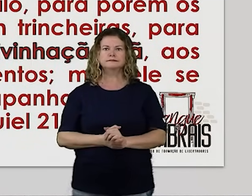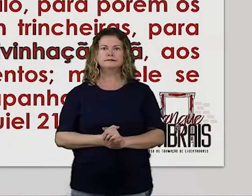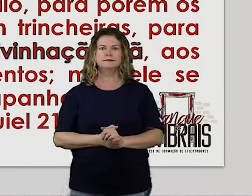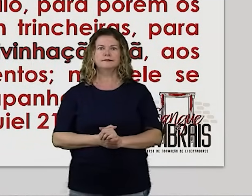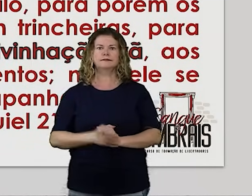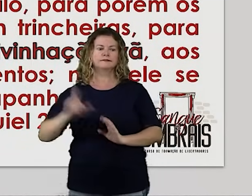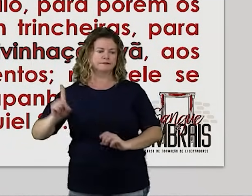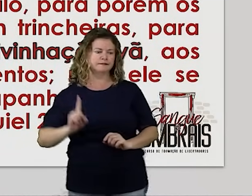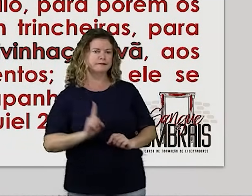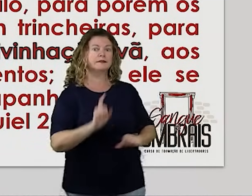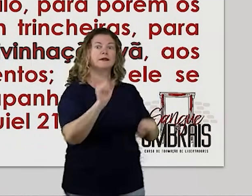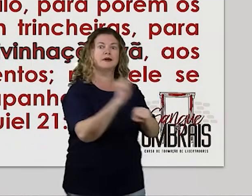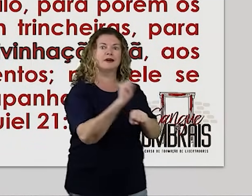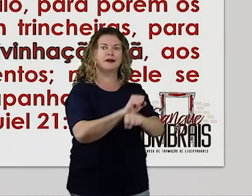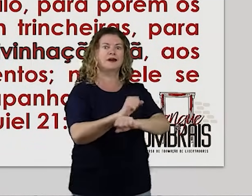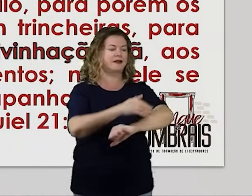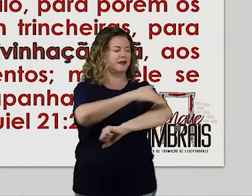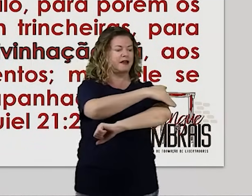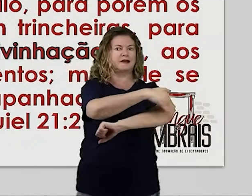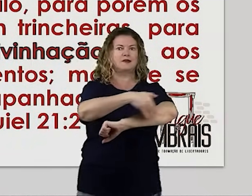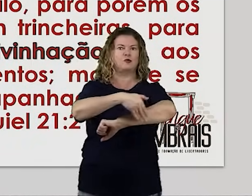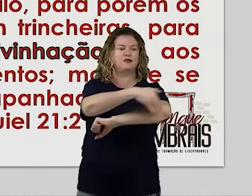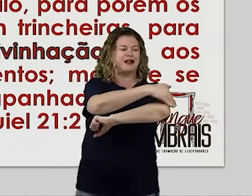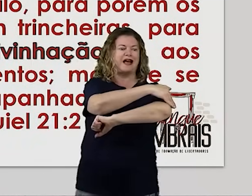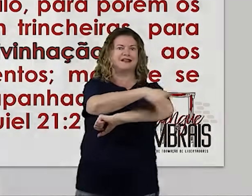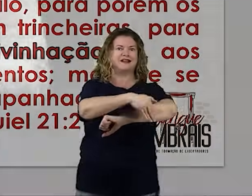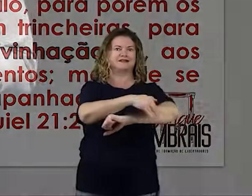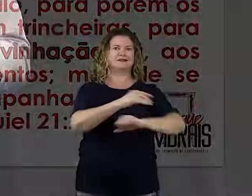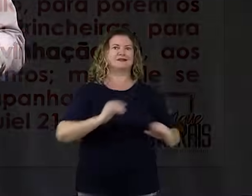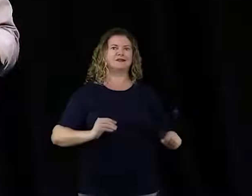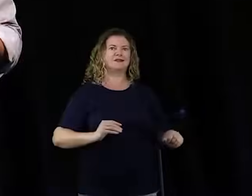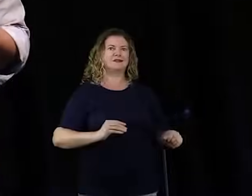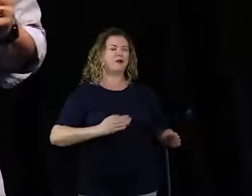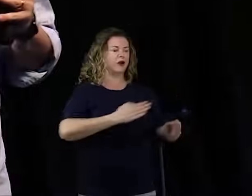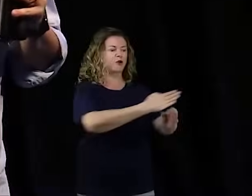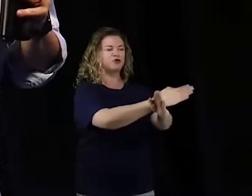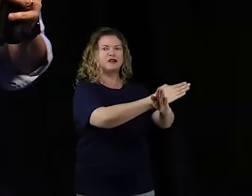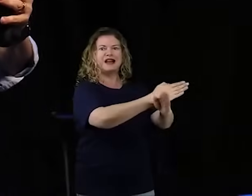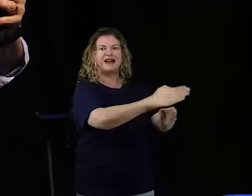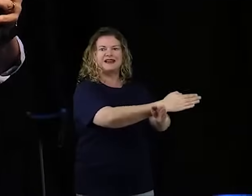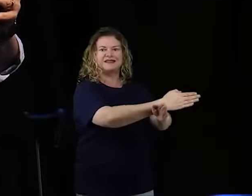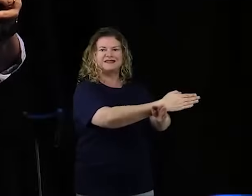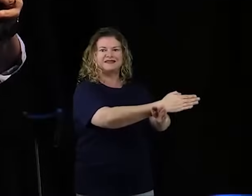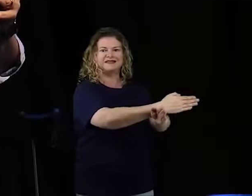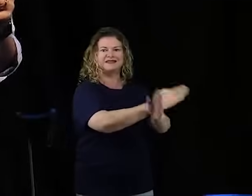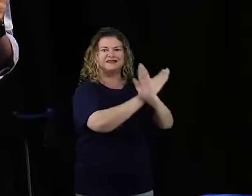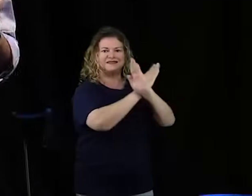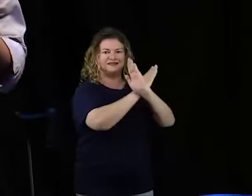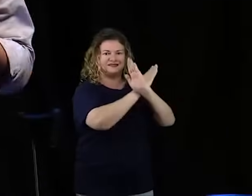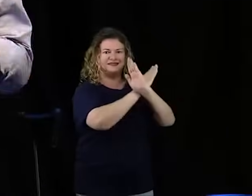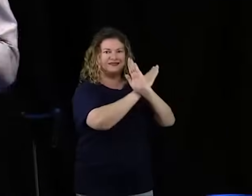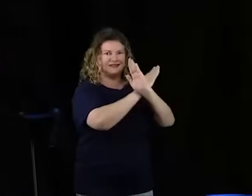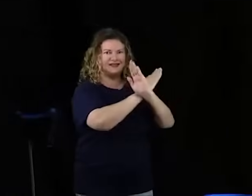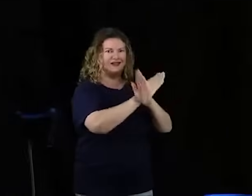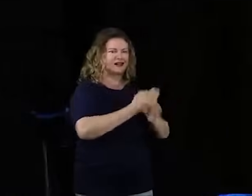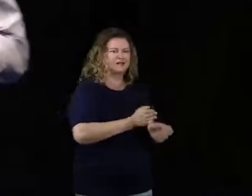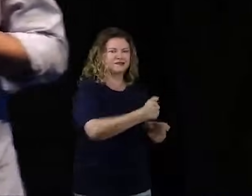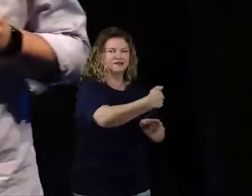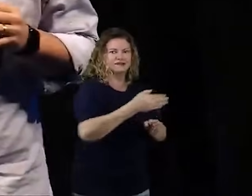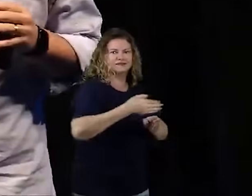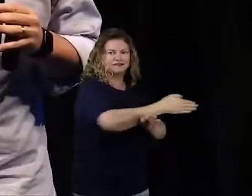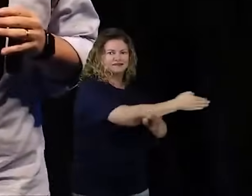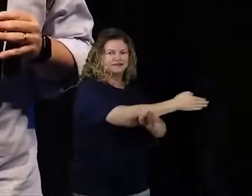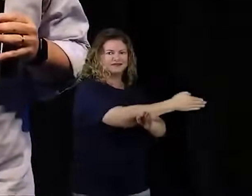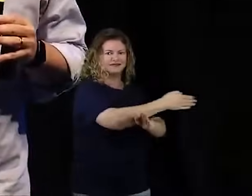na encruzilhada é mais velho que andar para frente nós estamos lendo um texto do Rei gente ele tá falando